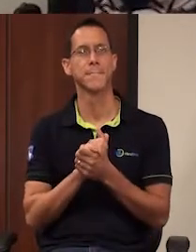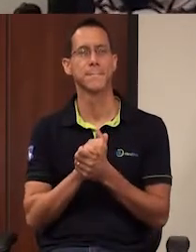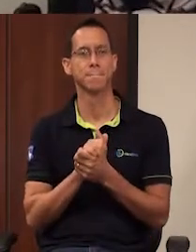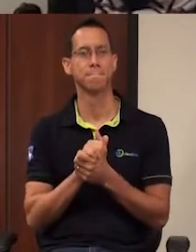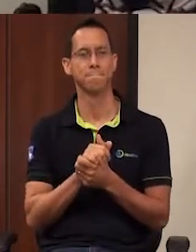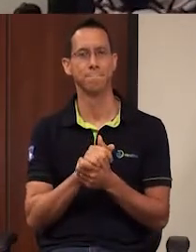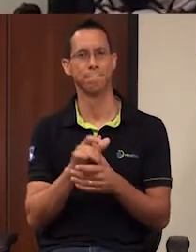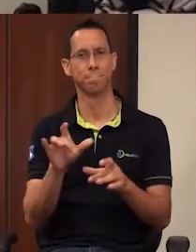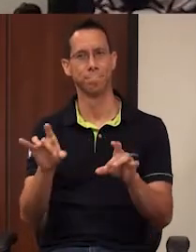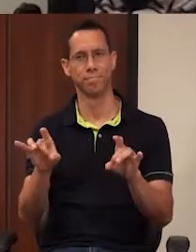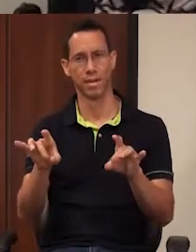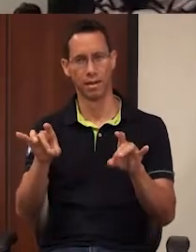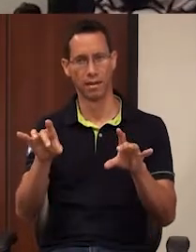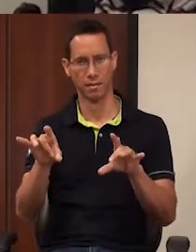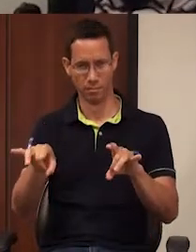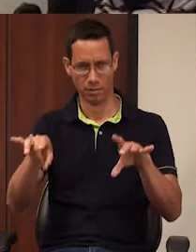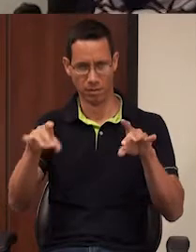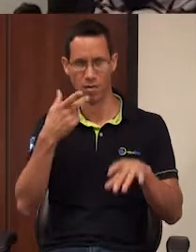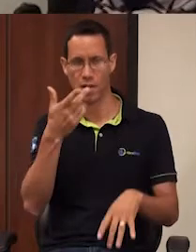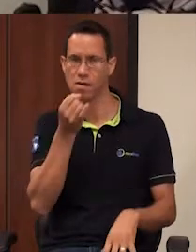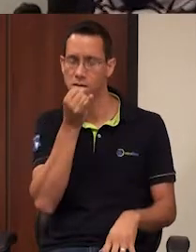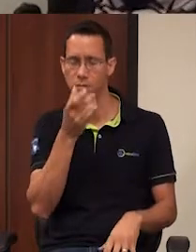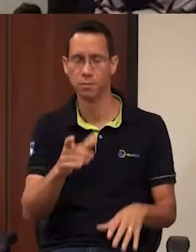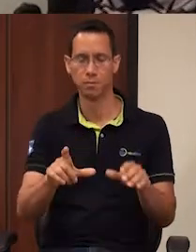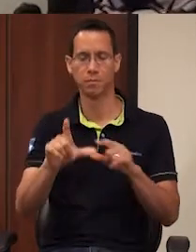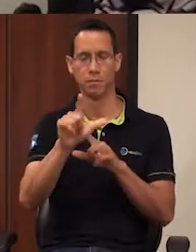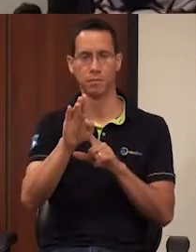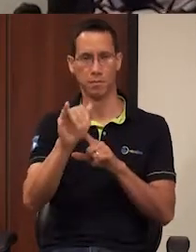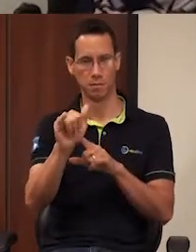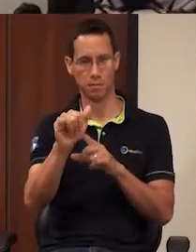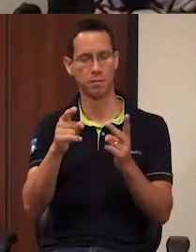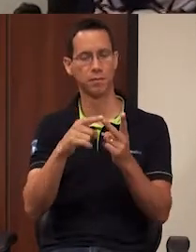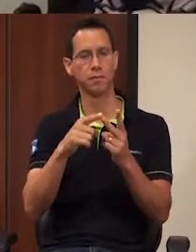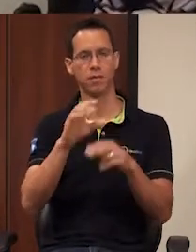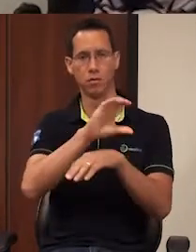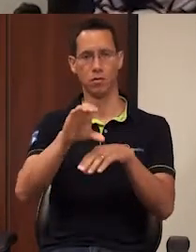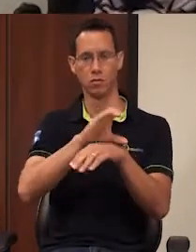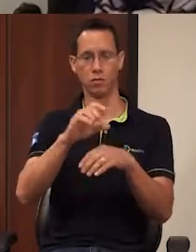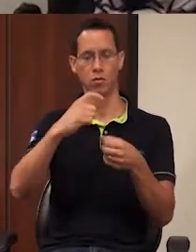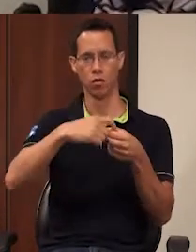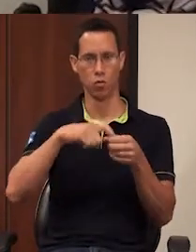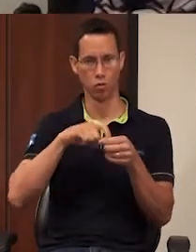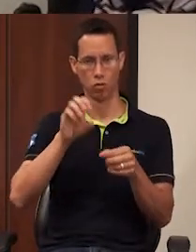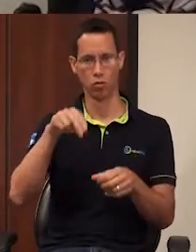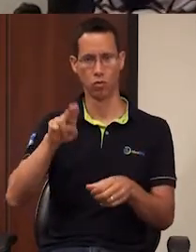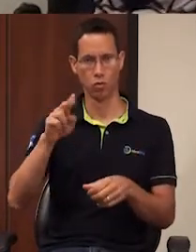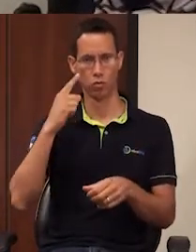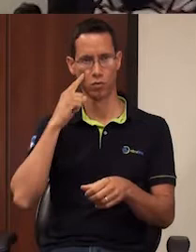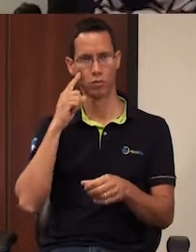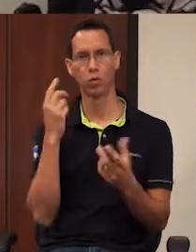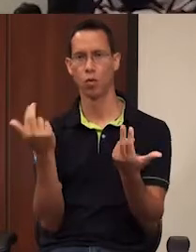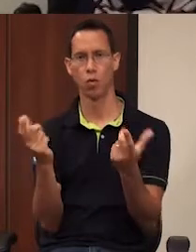Só tecnicamente, enfim, se você olhar tanto a Lei Brasileira de Inclusão quanto a Convenção da ONU, as duas trazem os dois termos,